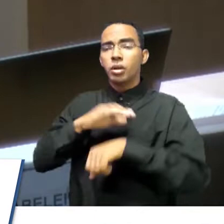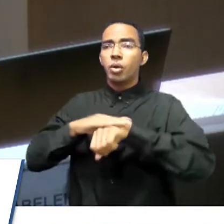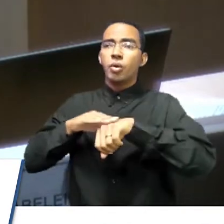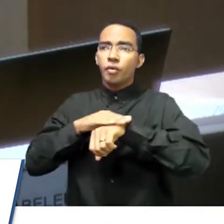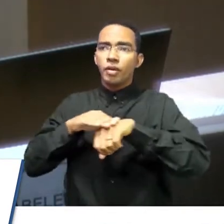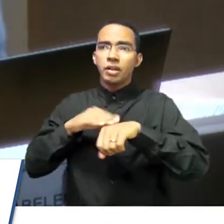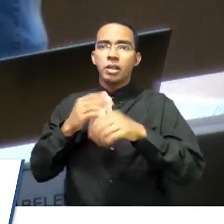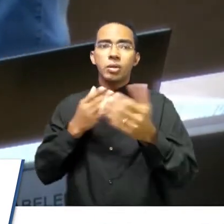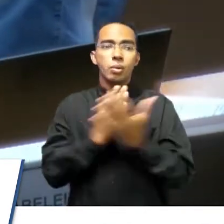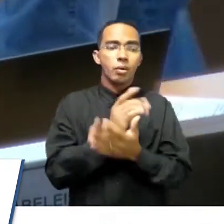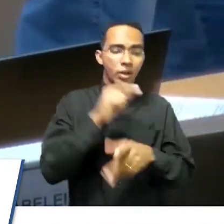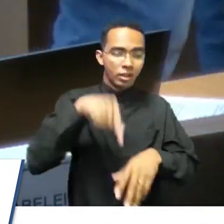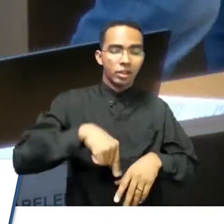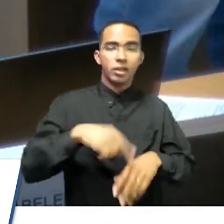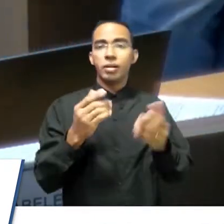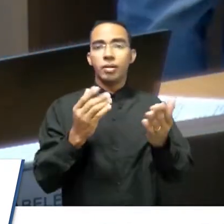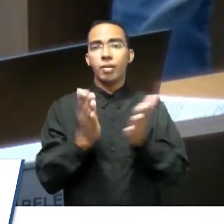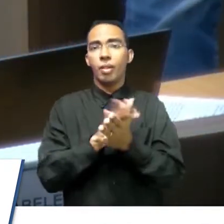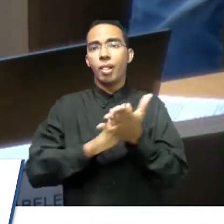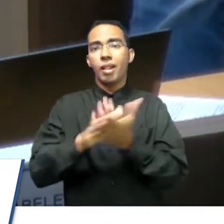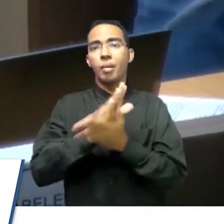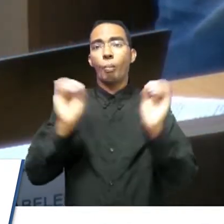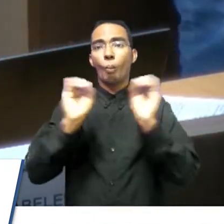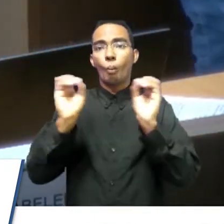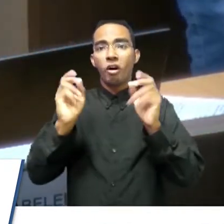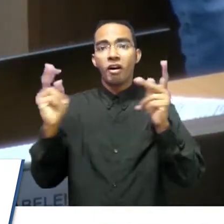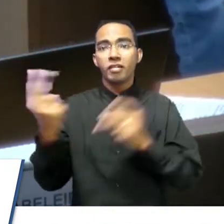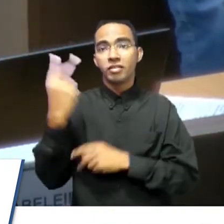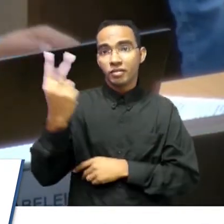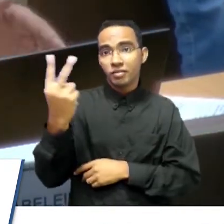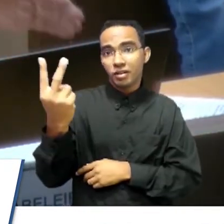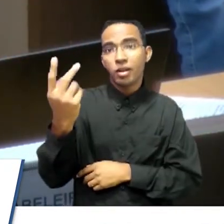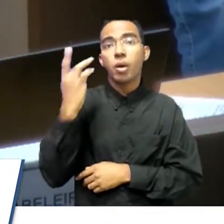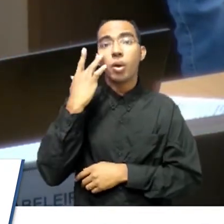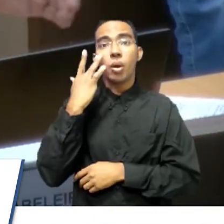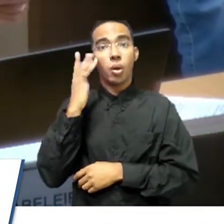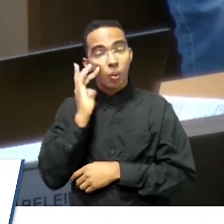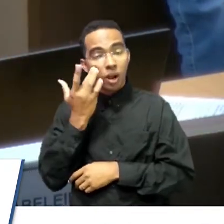aprovou, que não vale nada. Então, eu acho que tem que